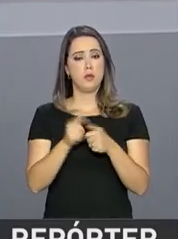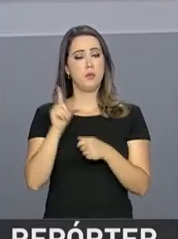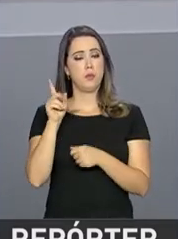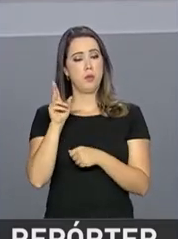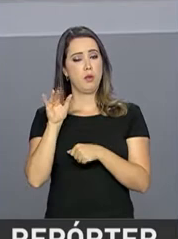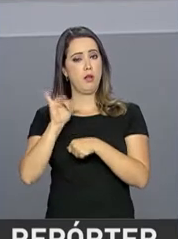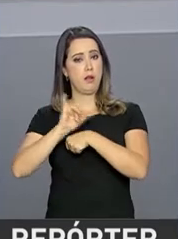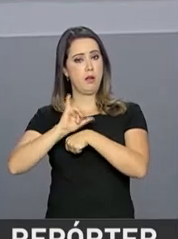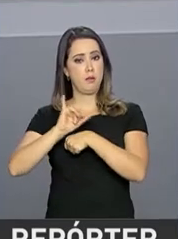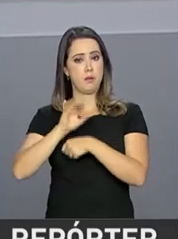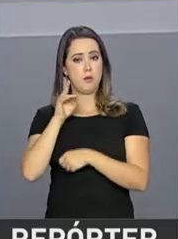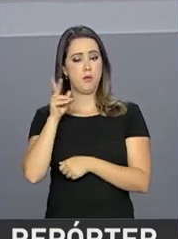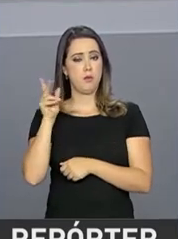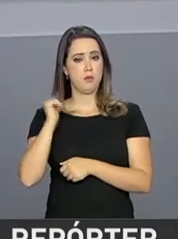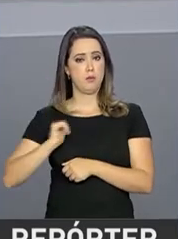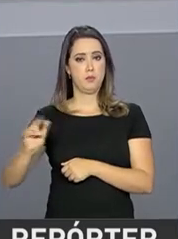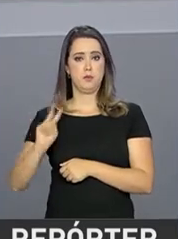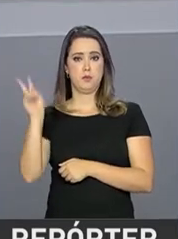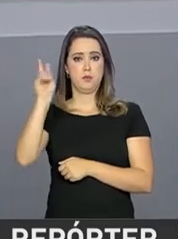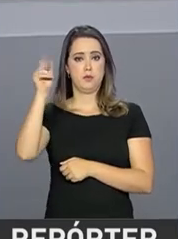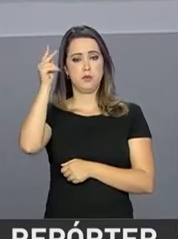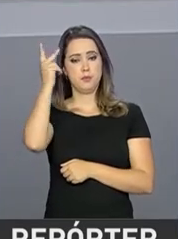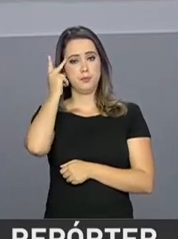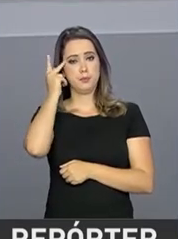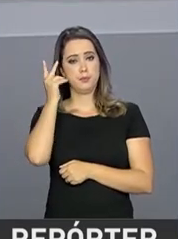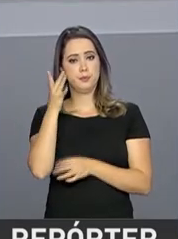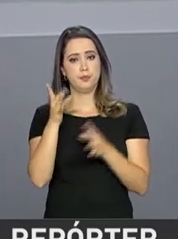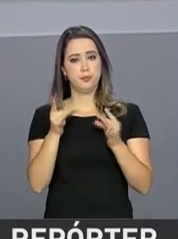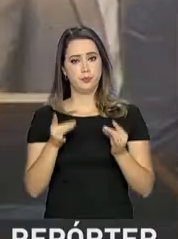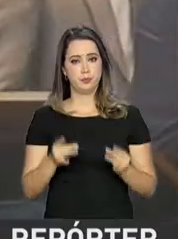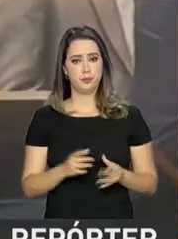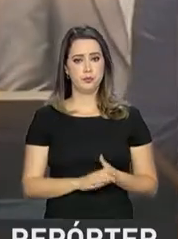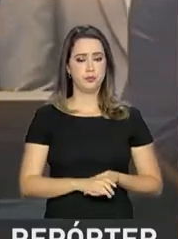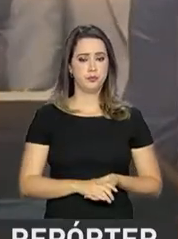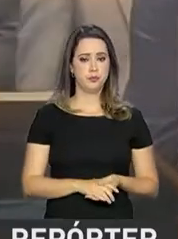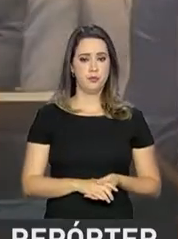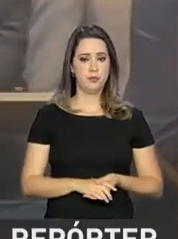na sede da bolsa de valores de são paulo e tem os detalhes